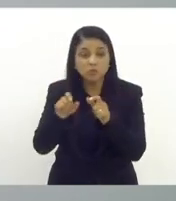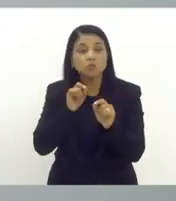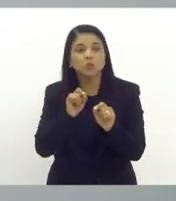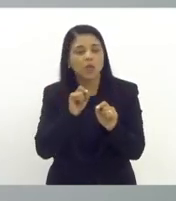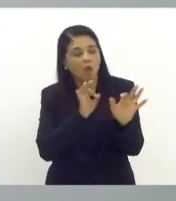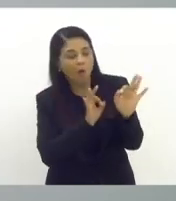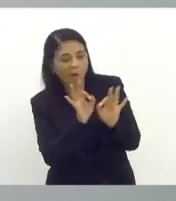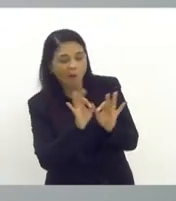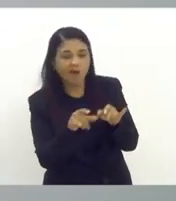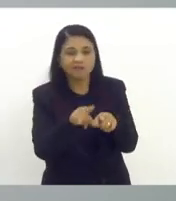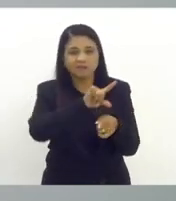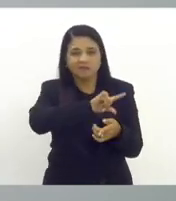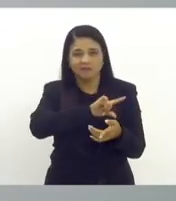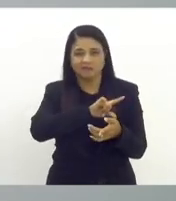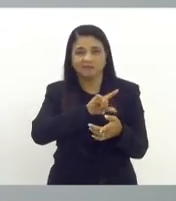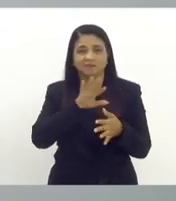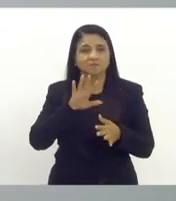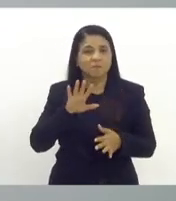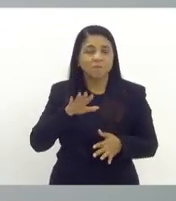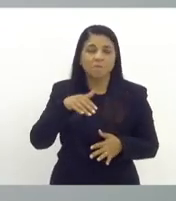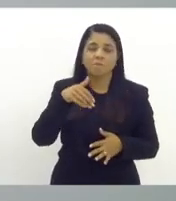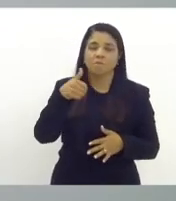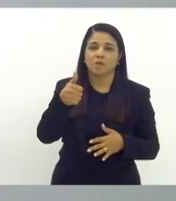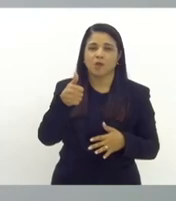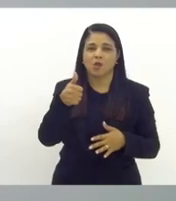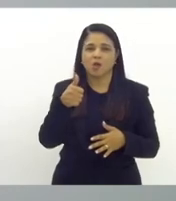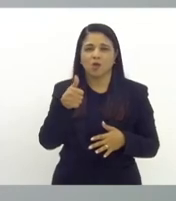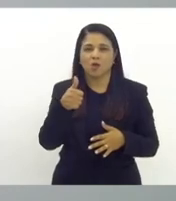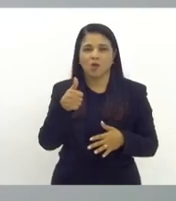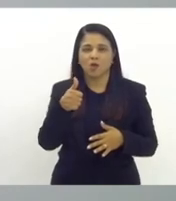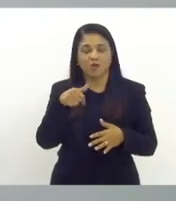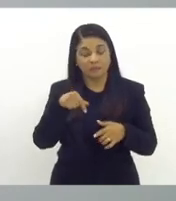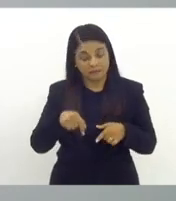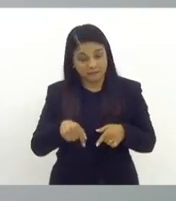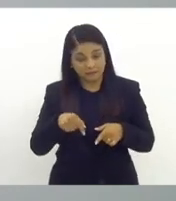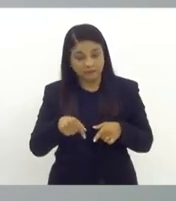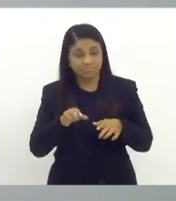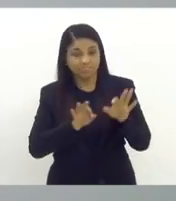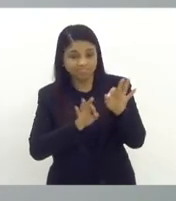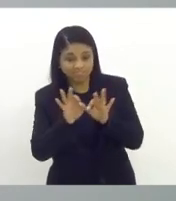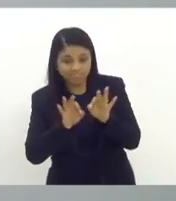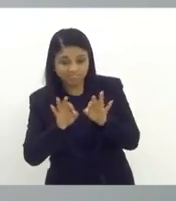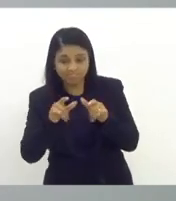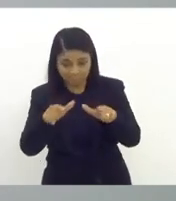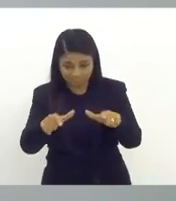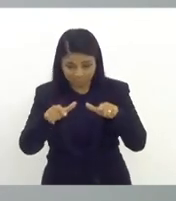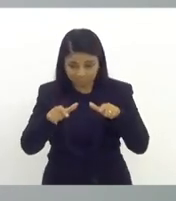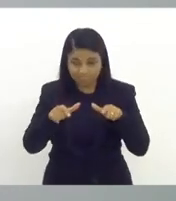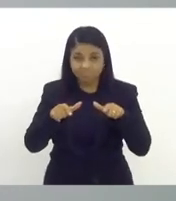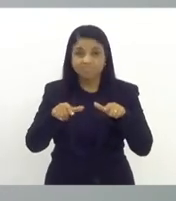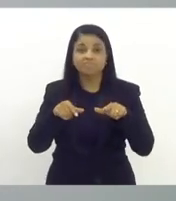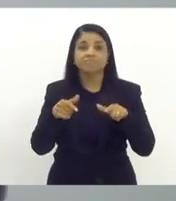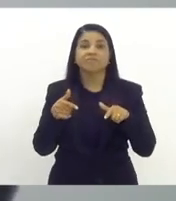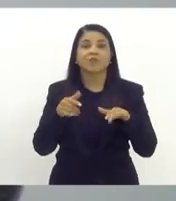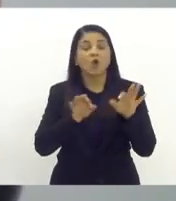a melhor forma de você obter um pleito principalmente da casa é organizando objetividade